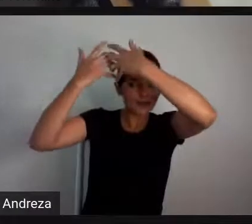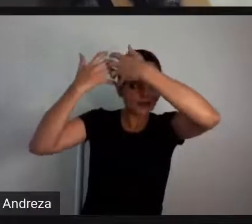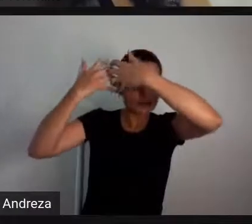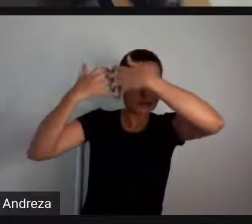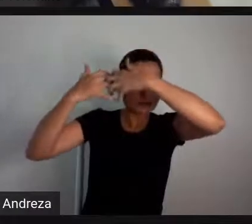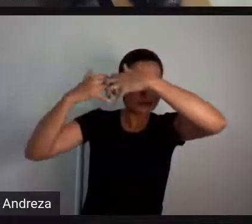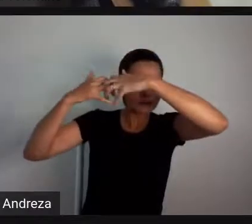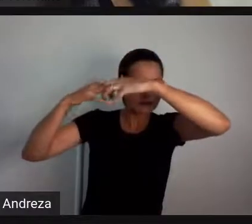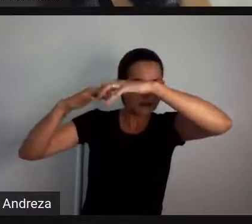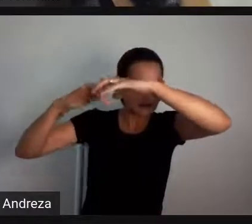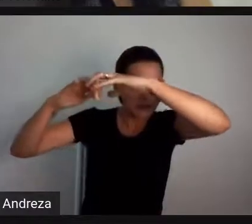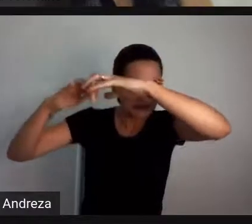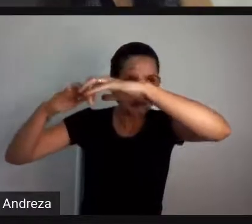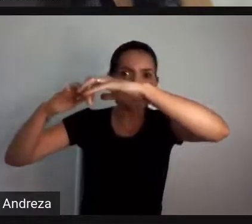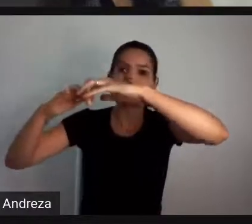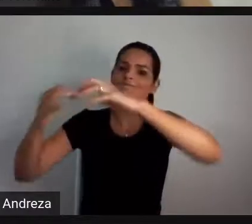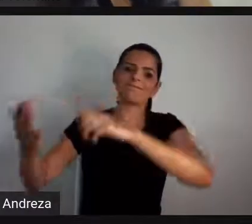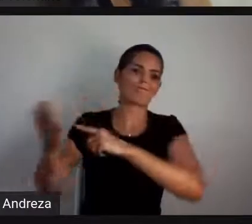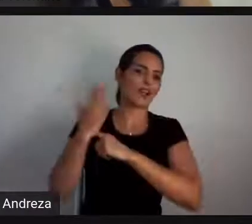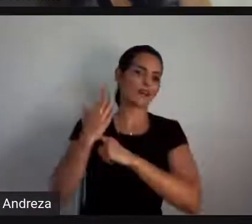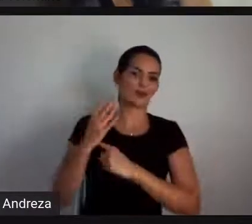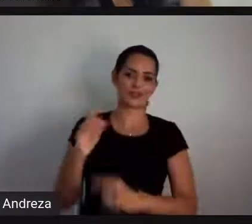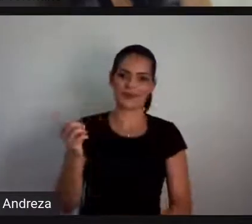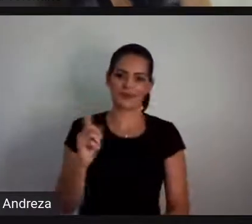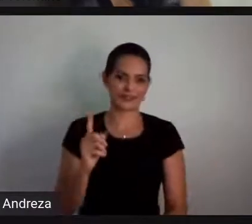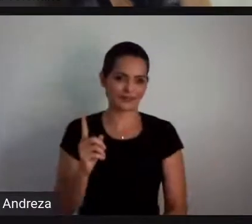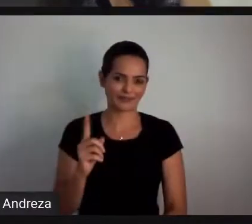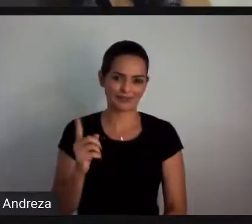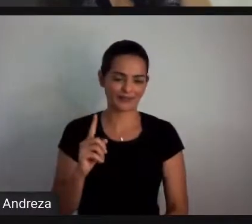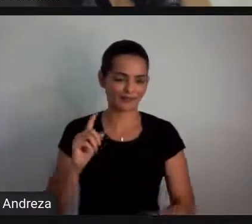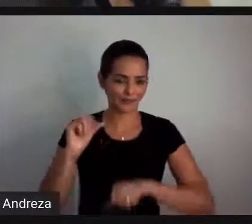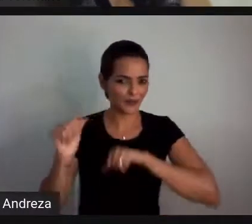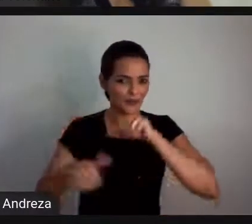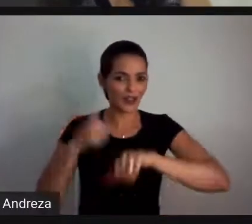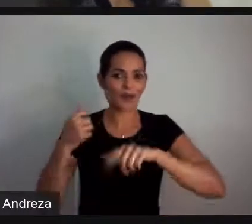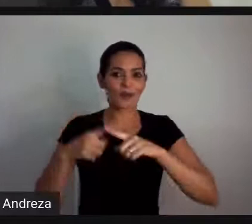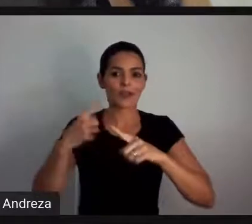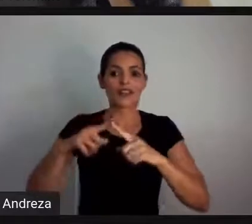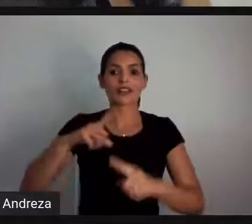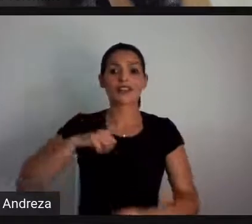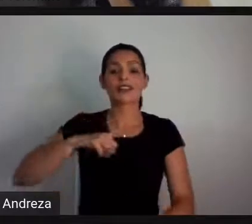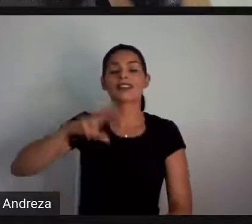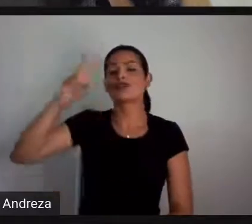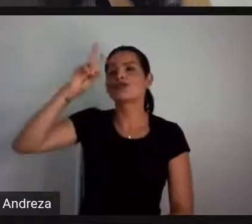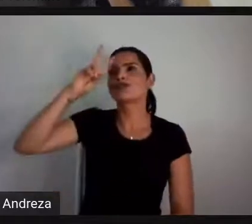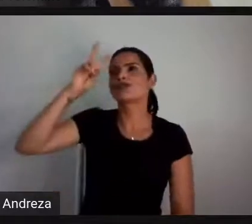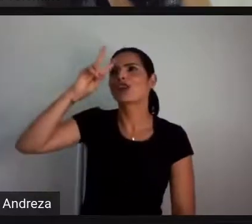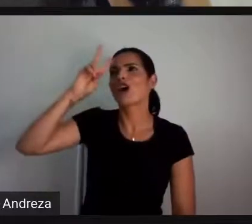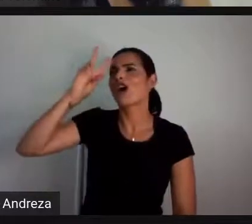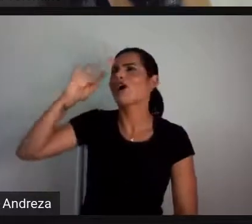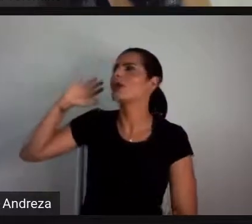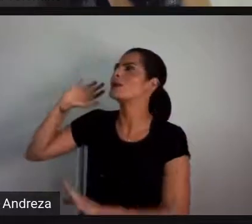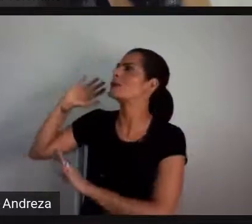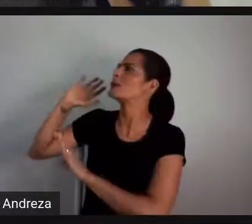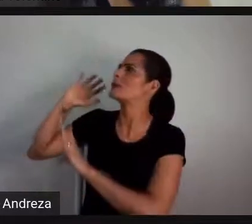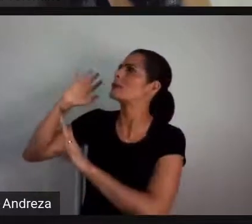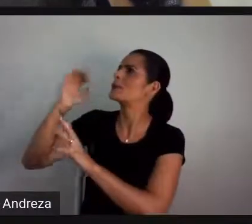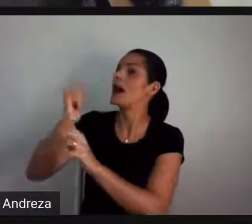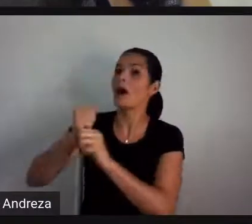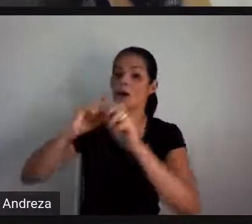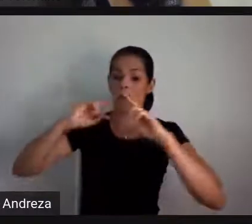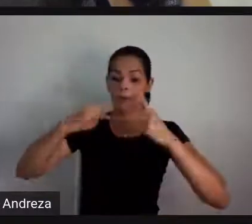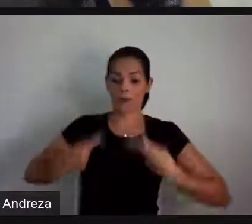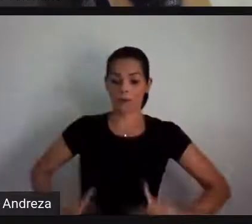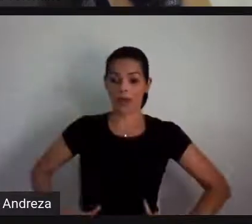Já não ajuda muito, porque a gente tem uma história da nossa espécie humana e o nosso